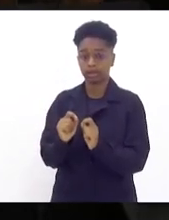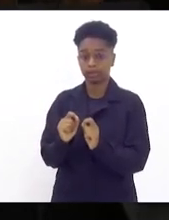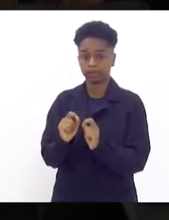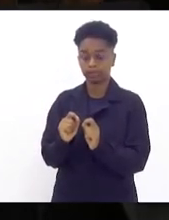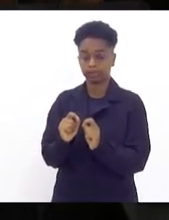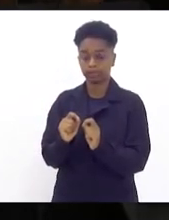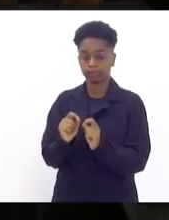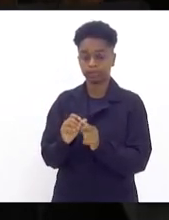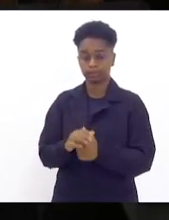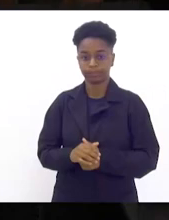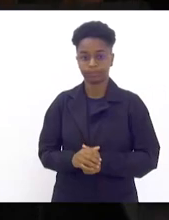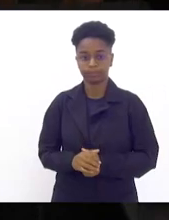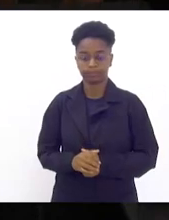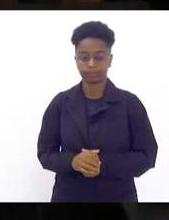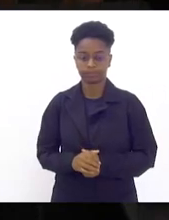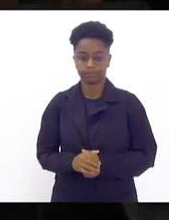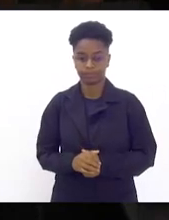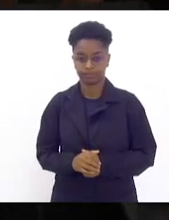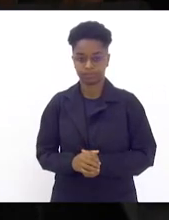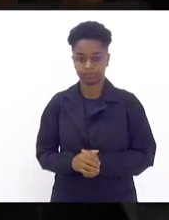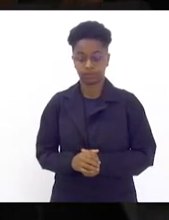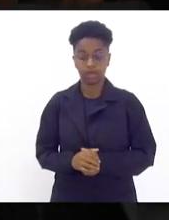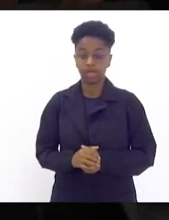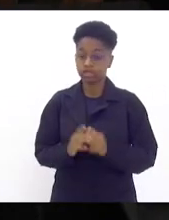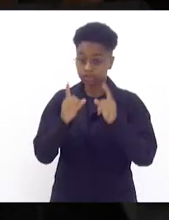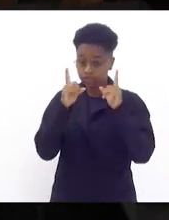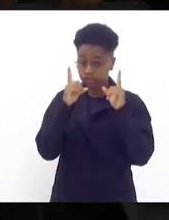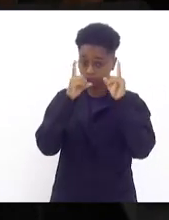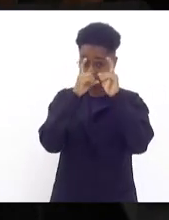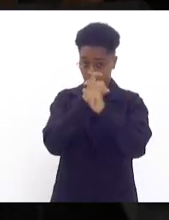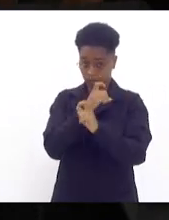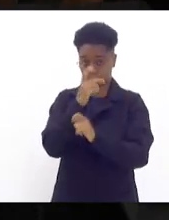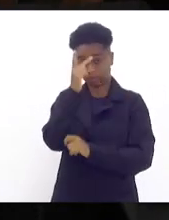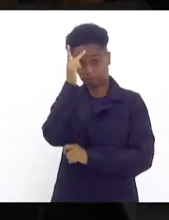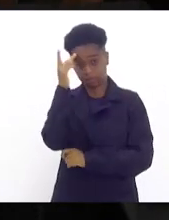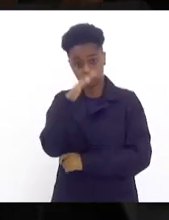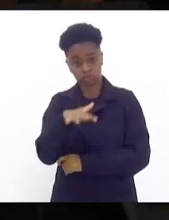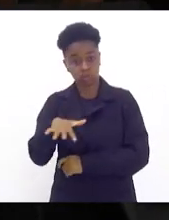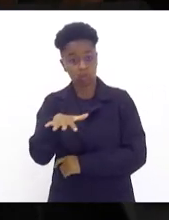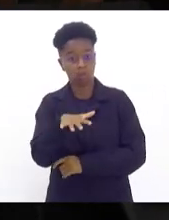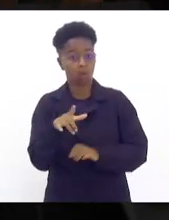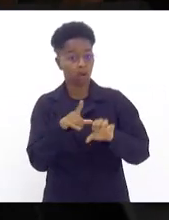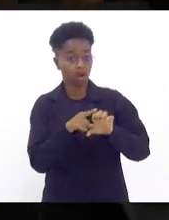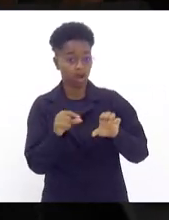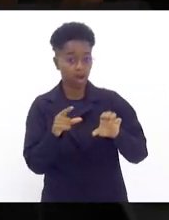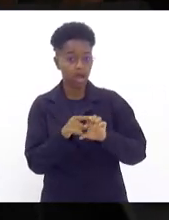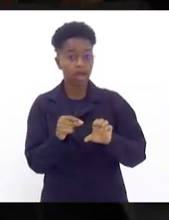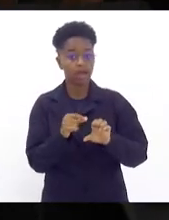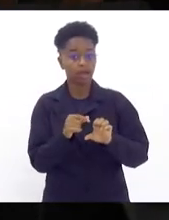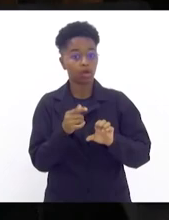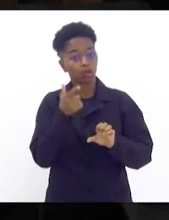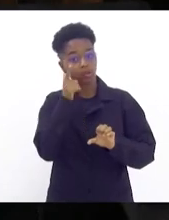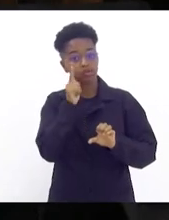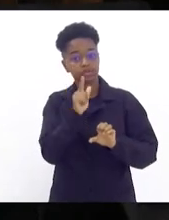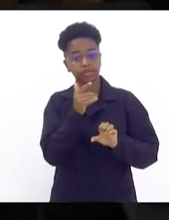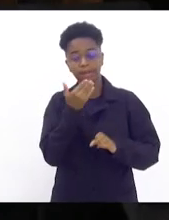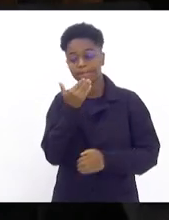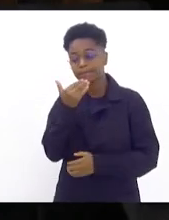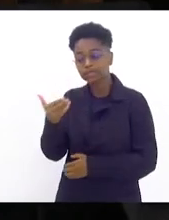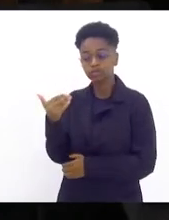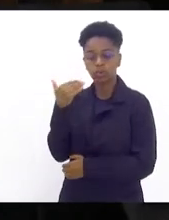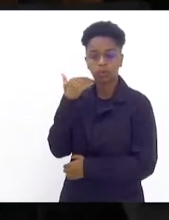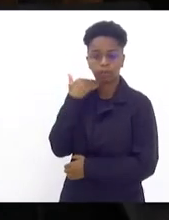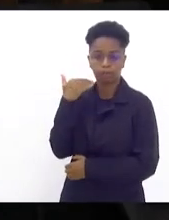comprometendo que os empreendedores recorram aos bancos para